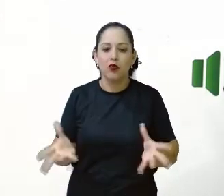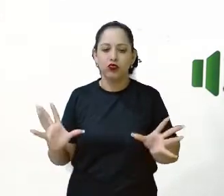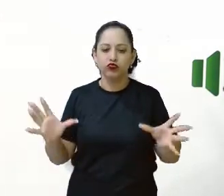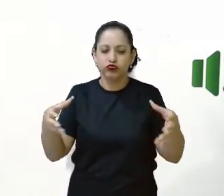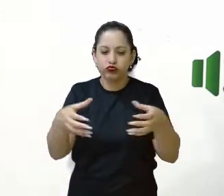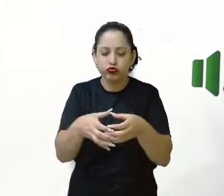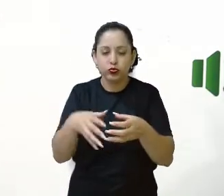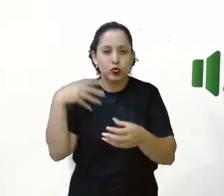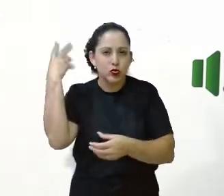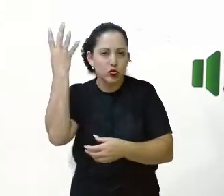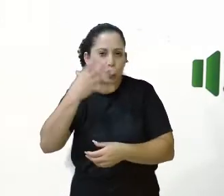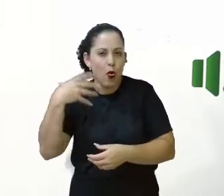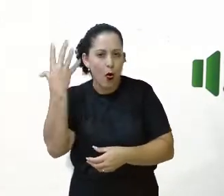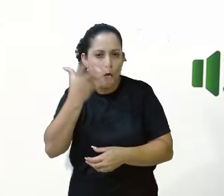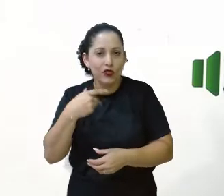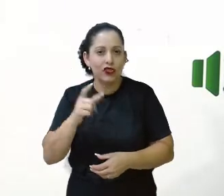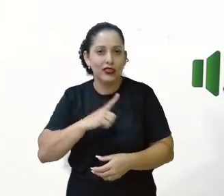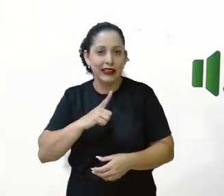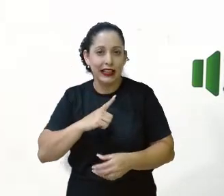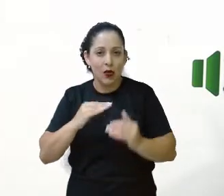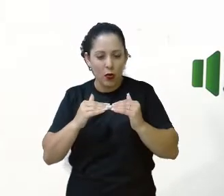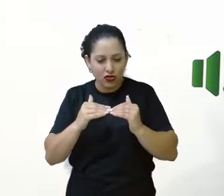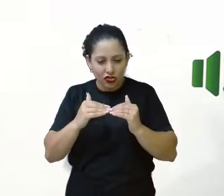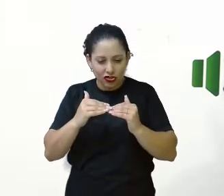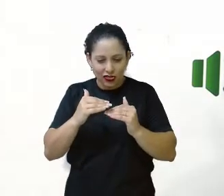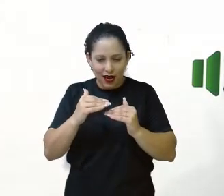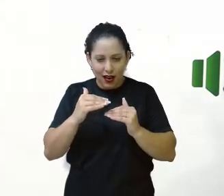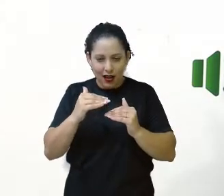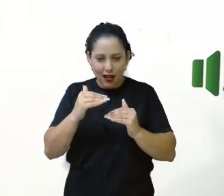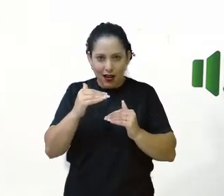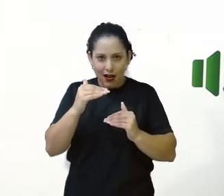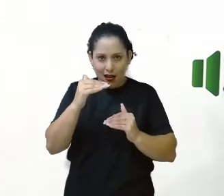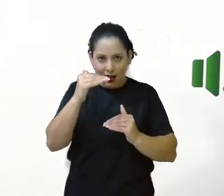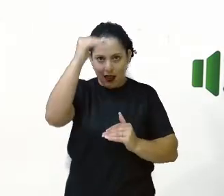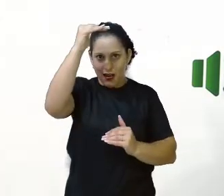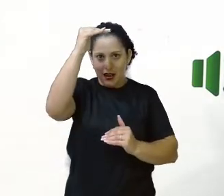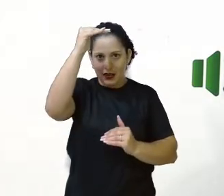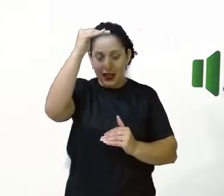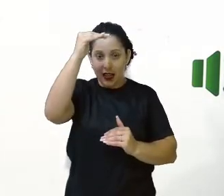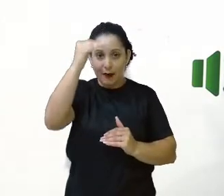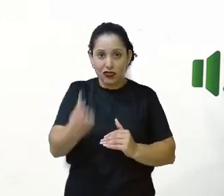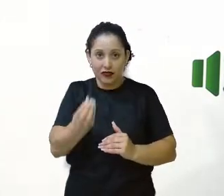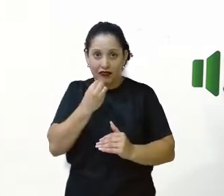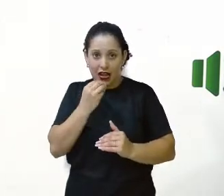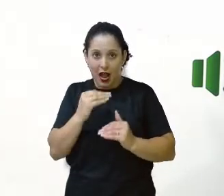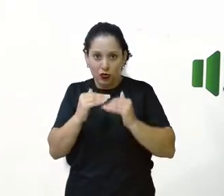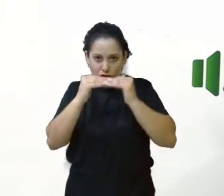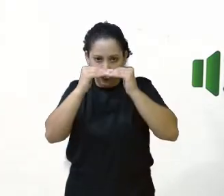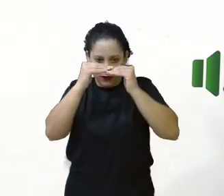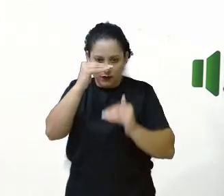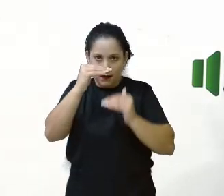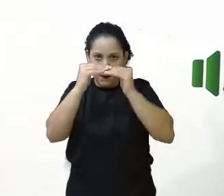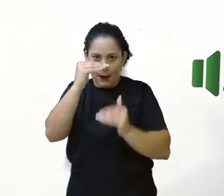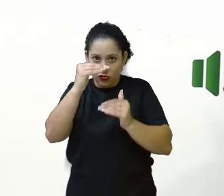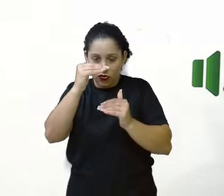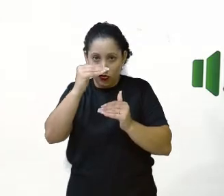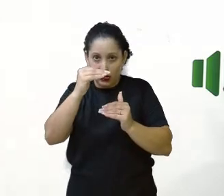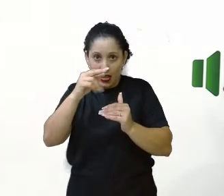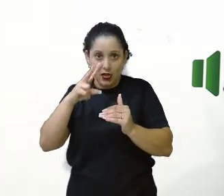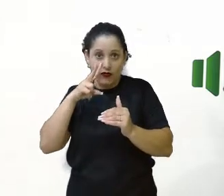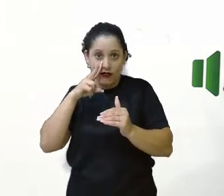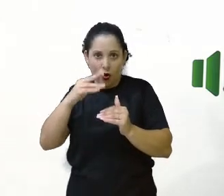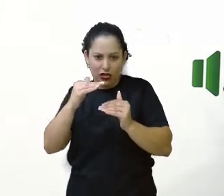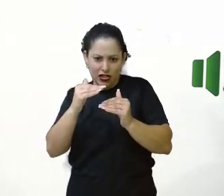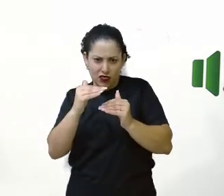vai numa escala vertical. Então, os sons mais graves ficam embaixo e os sons agudos vão